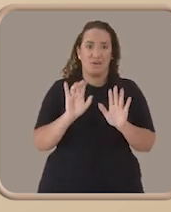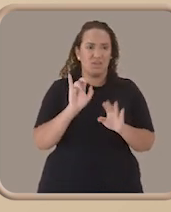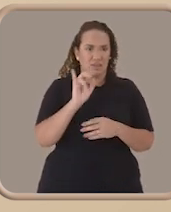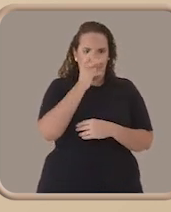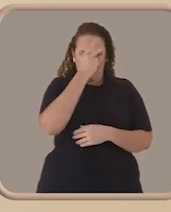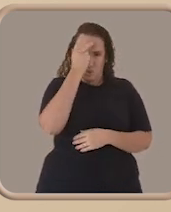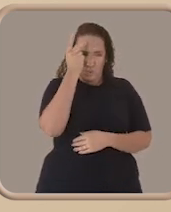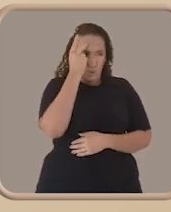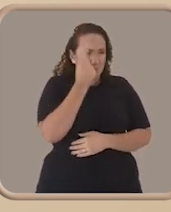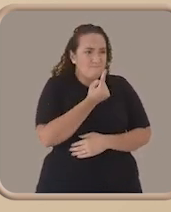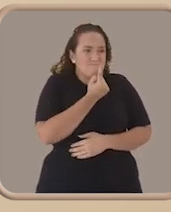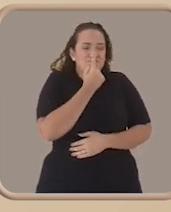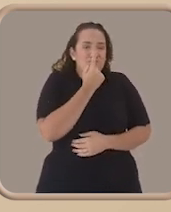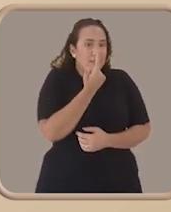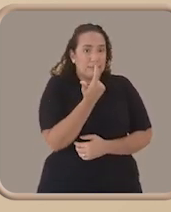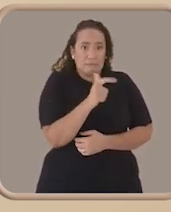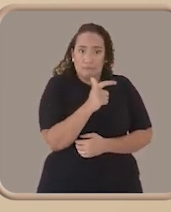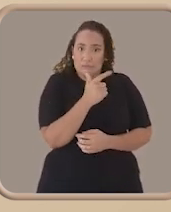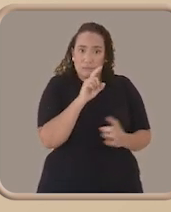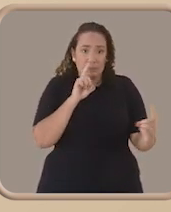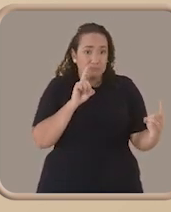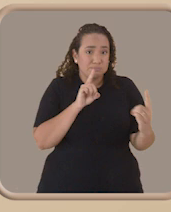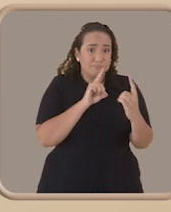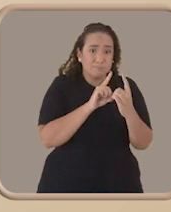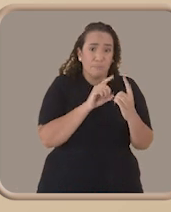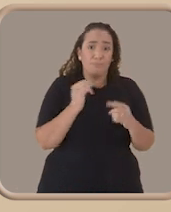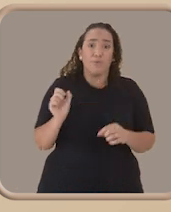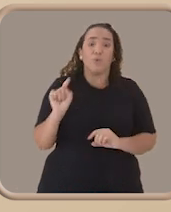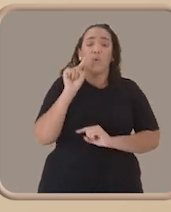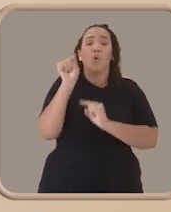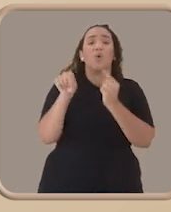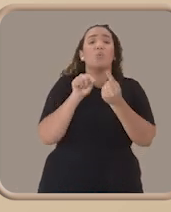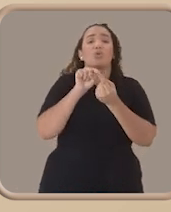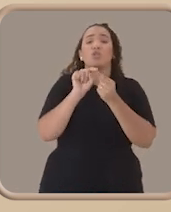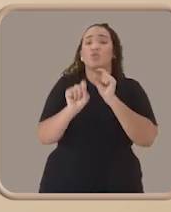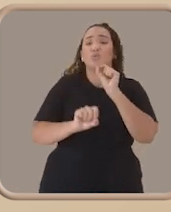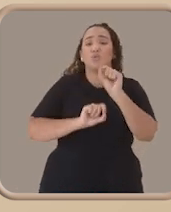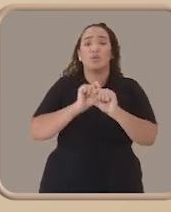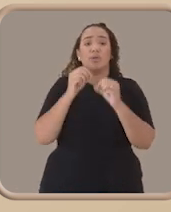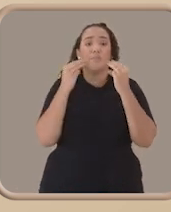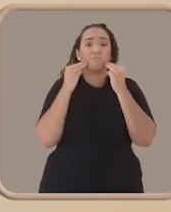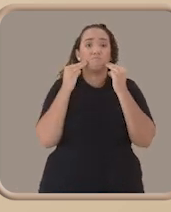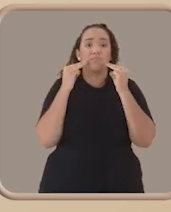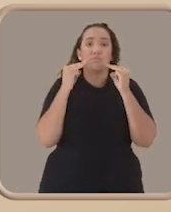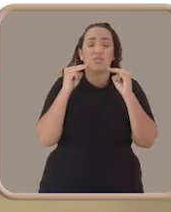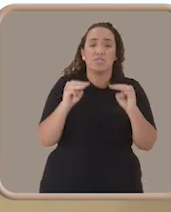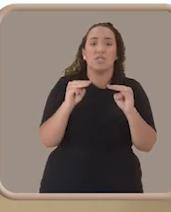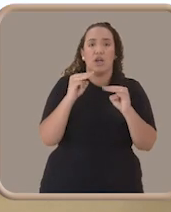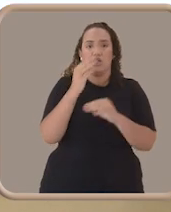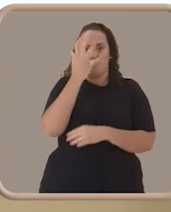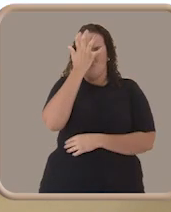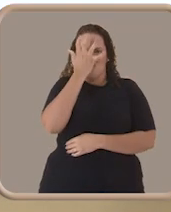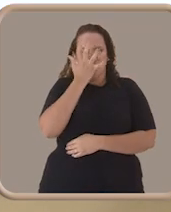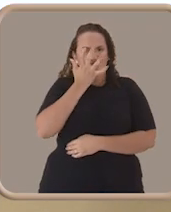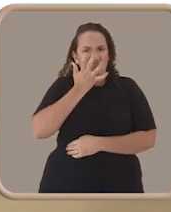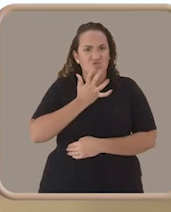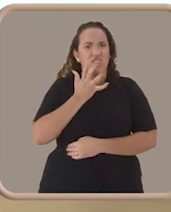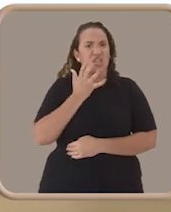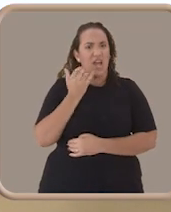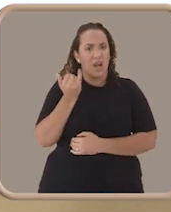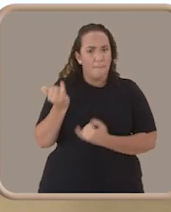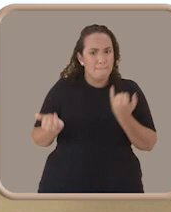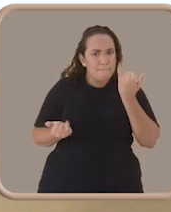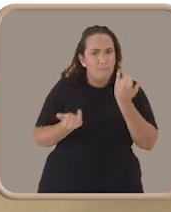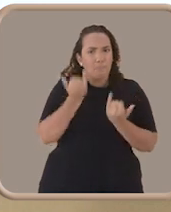temos tanta intimidade, ou que o objetivo seria transmitir uma mensagem mais séria, poderíamos usar outras